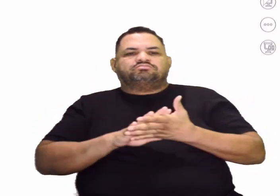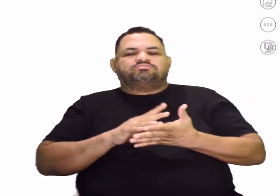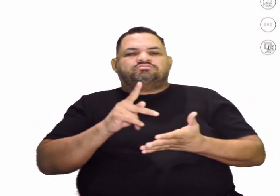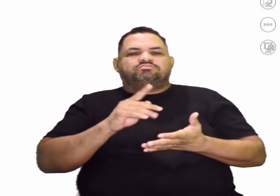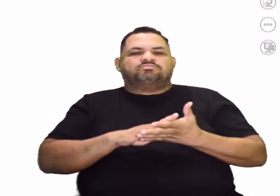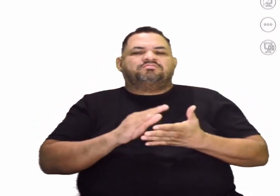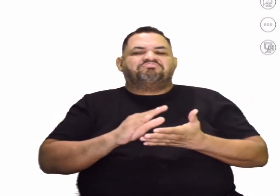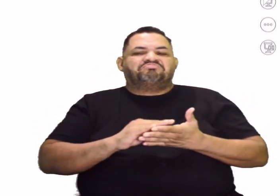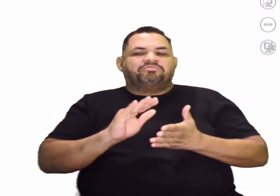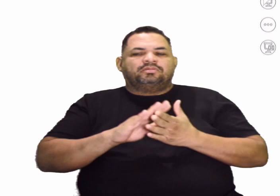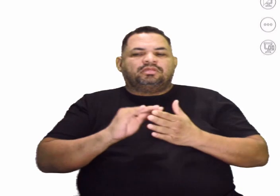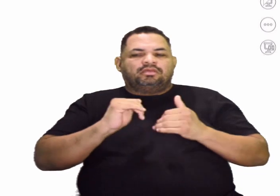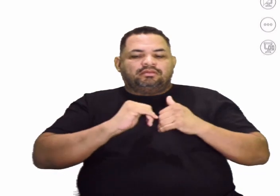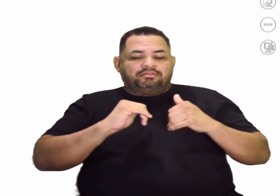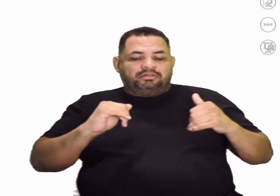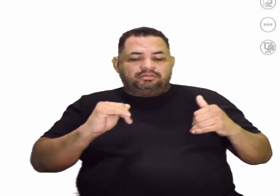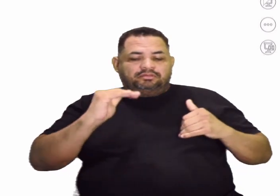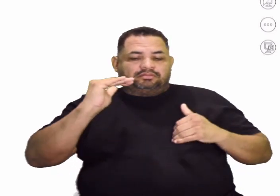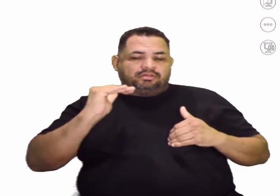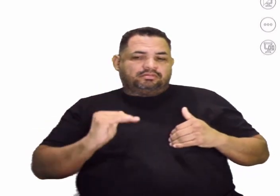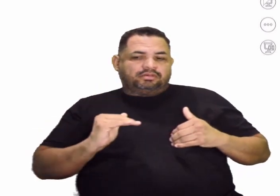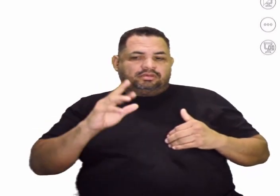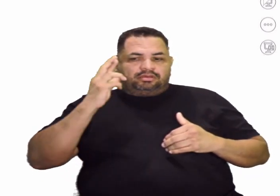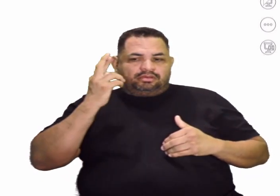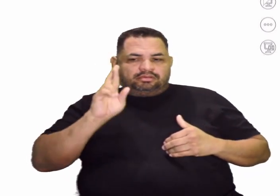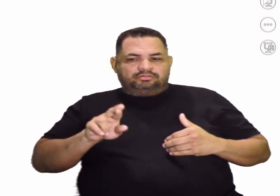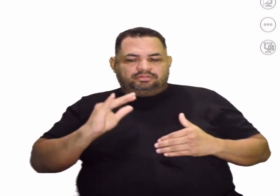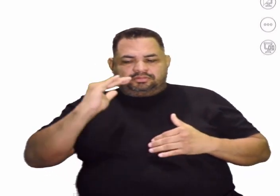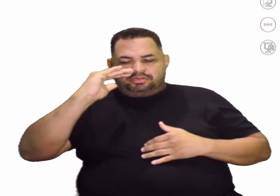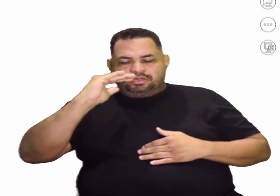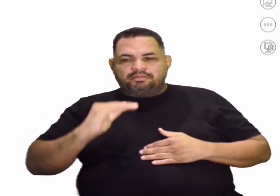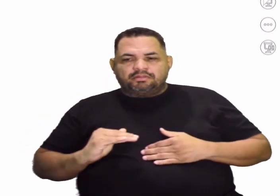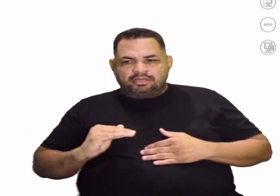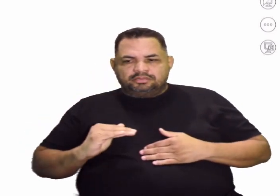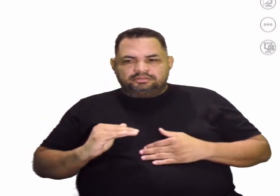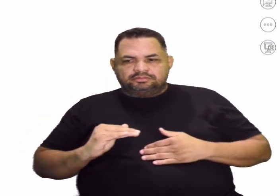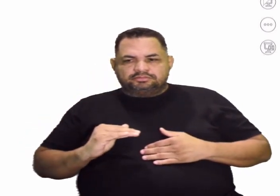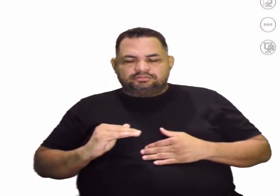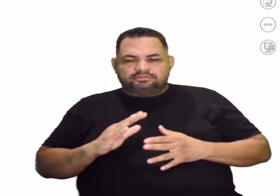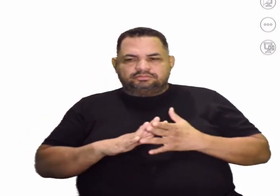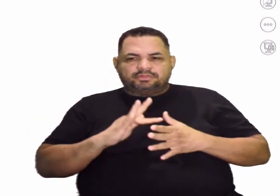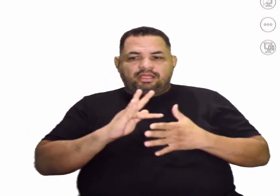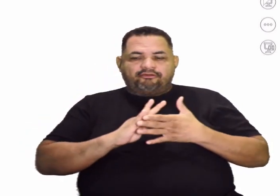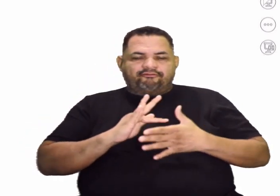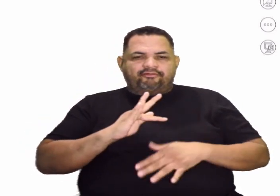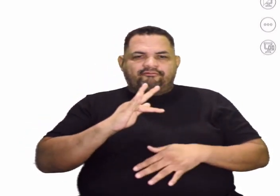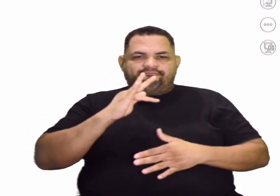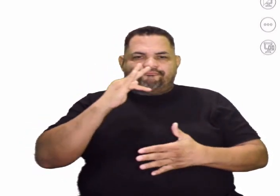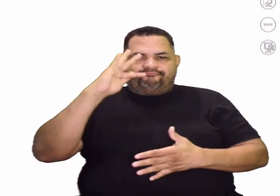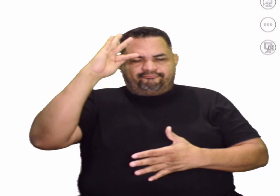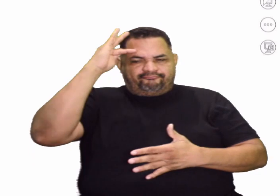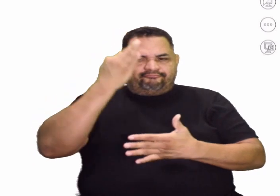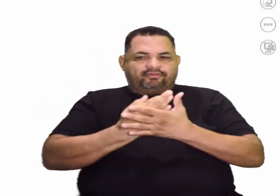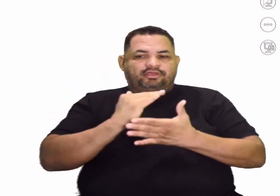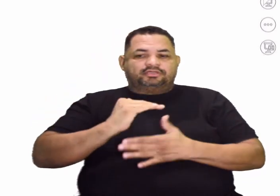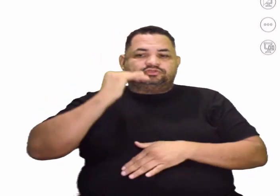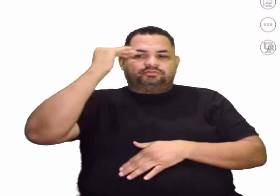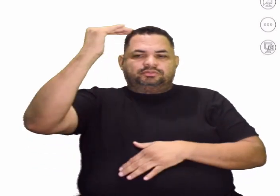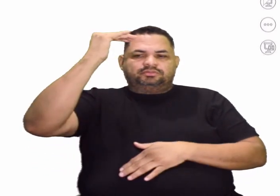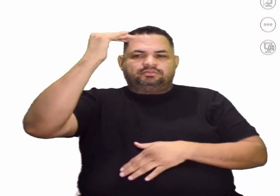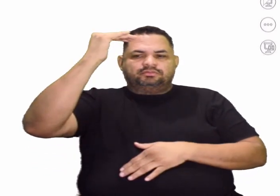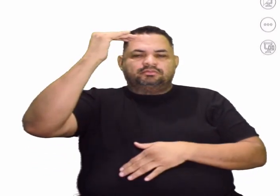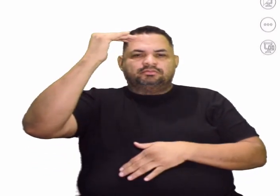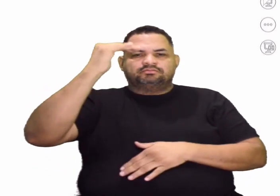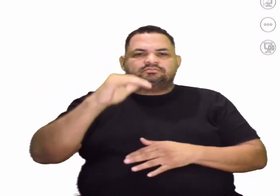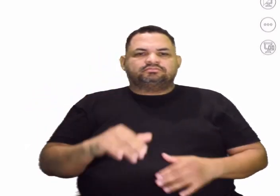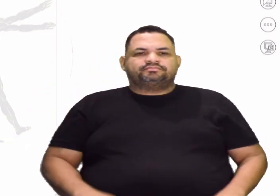razão ficava de lado na Idade Média. E ao ponto dela, na modernidade, surgiu o Renascimento, uma